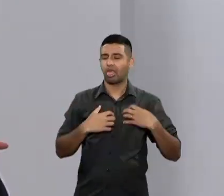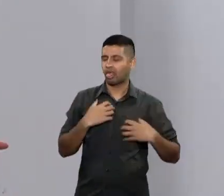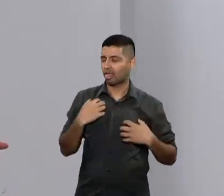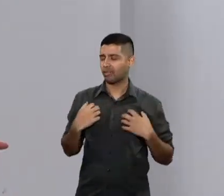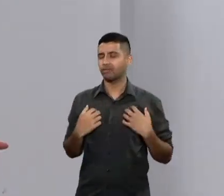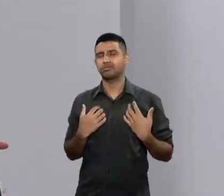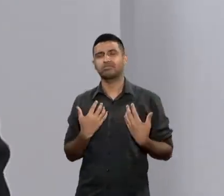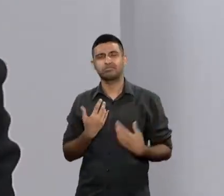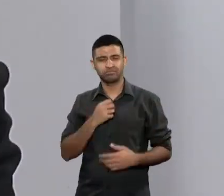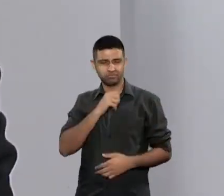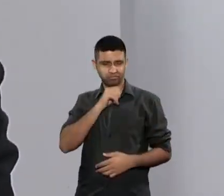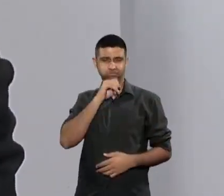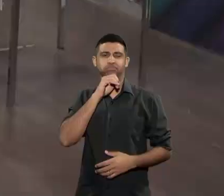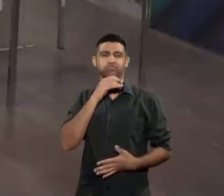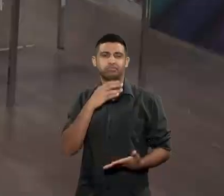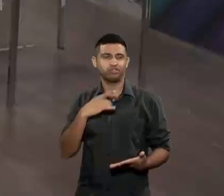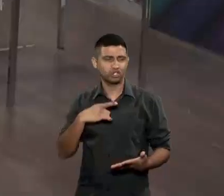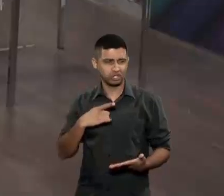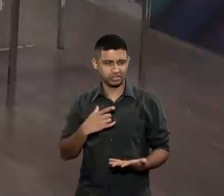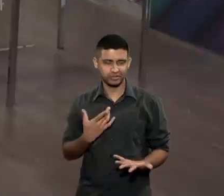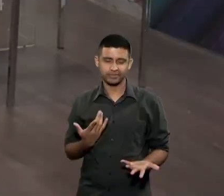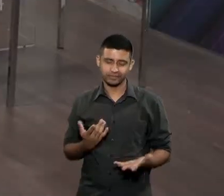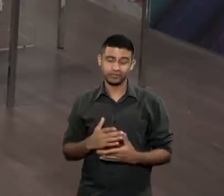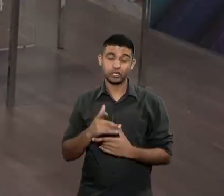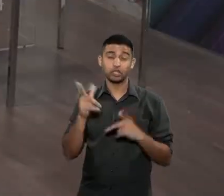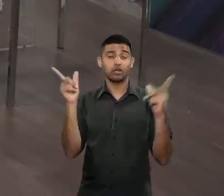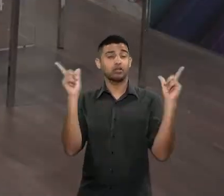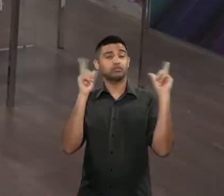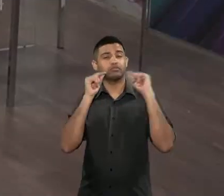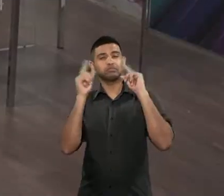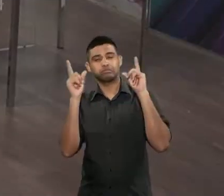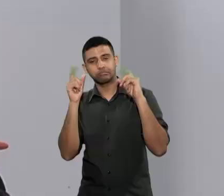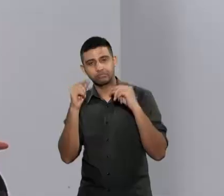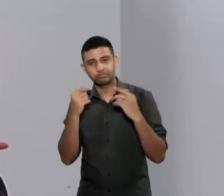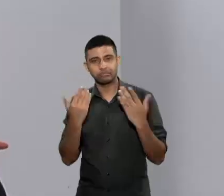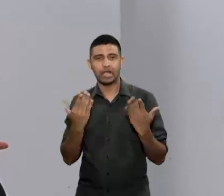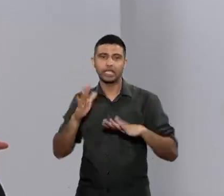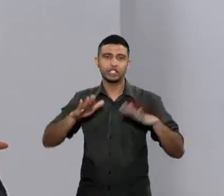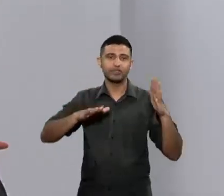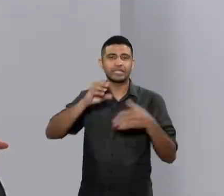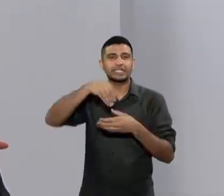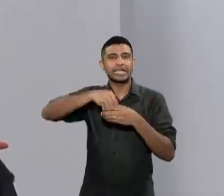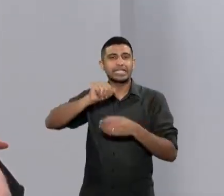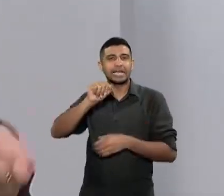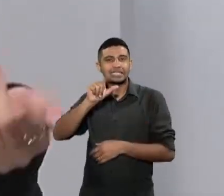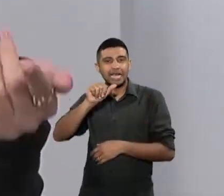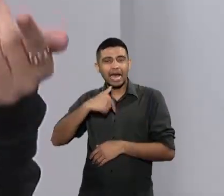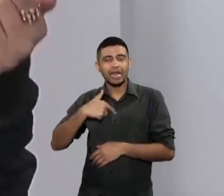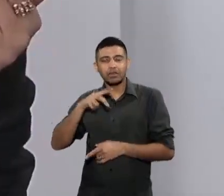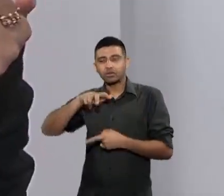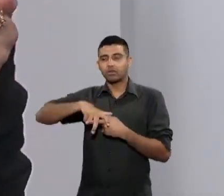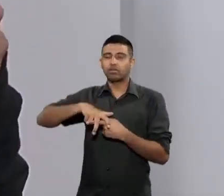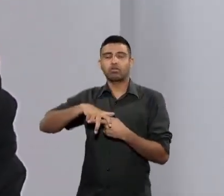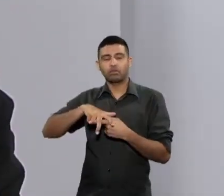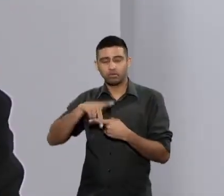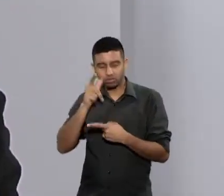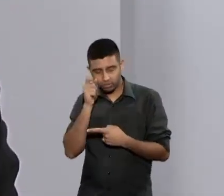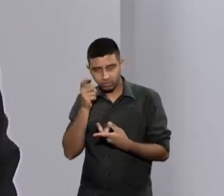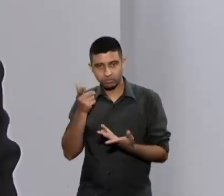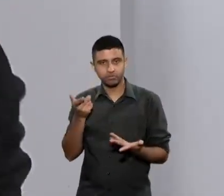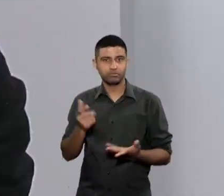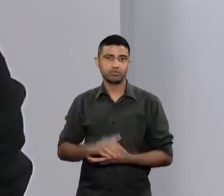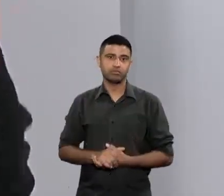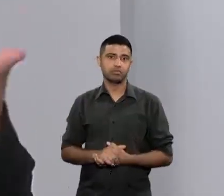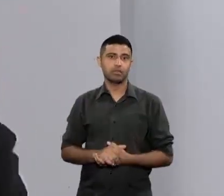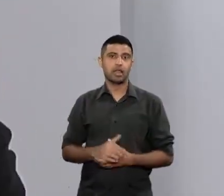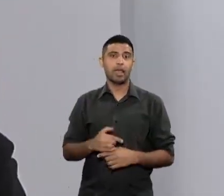mal. Aí, enjoo também, dá? É, sono, né? Sono, tanto que eu dormia nas aulas, assim. E